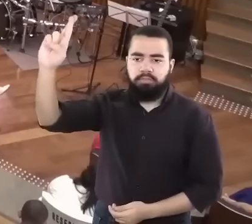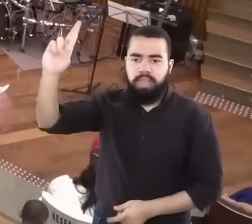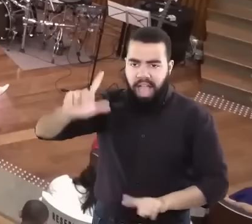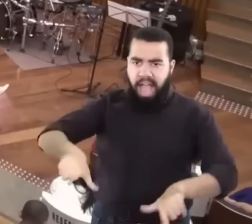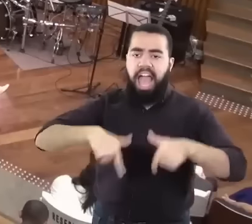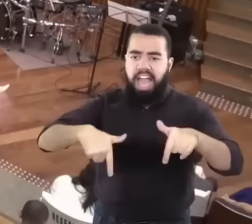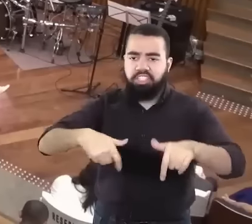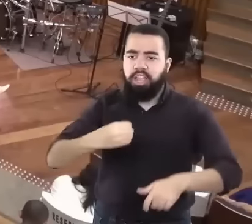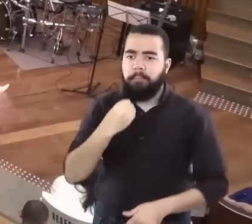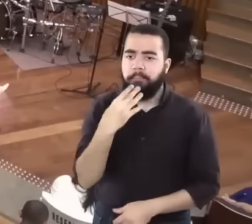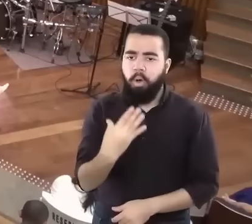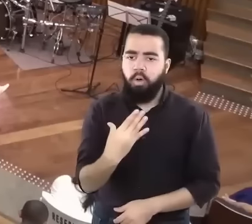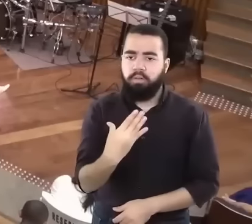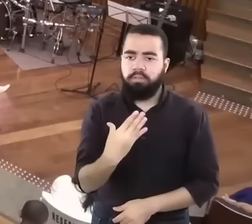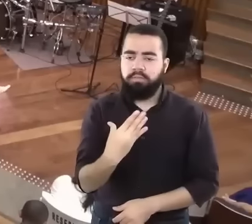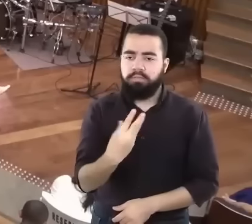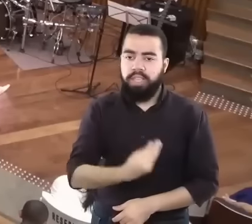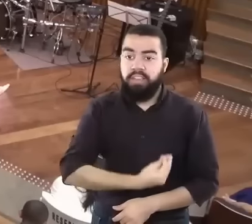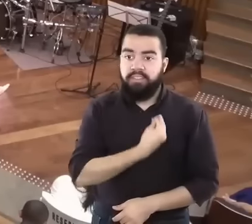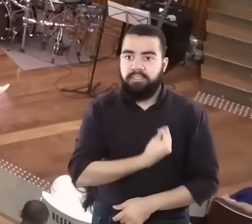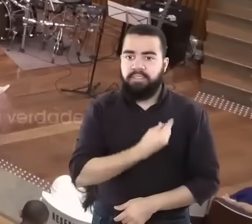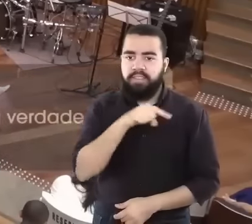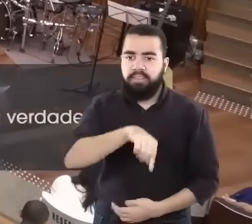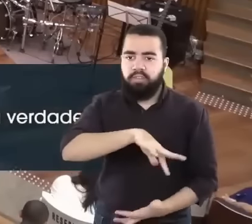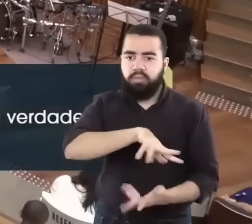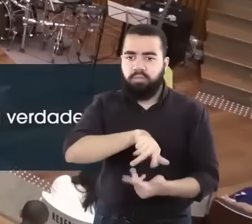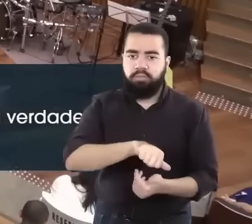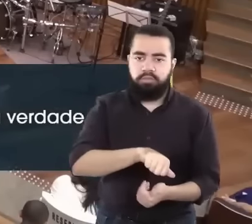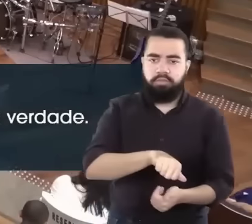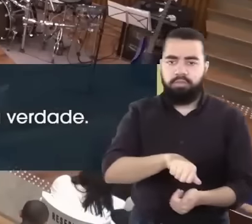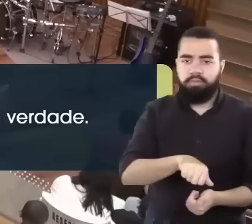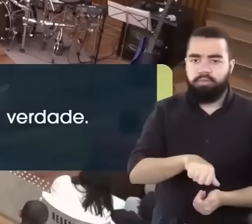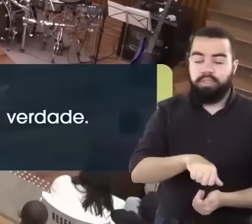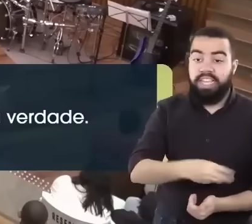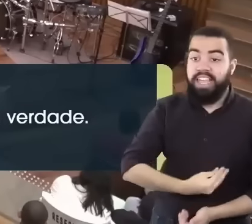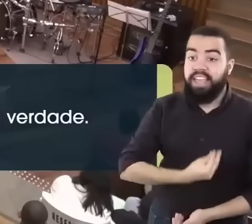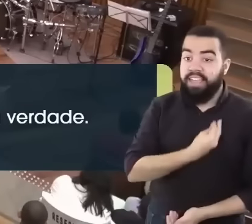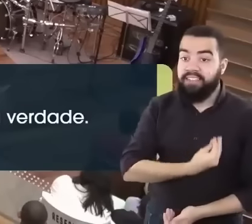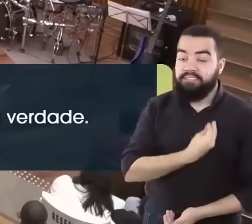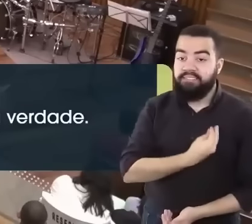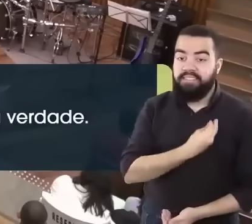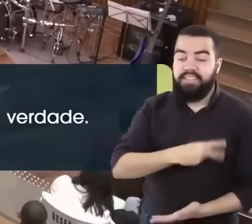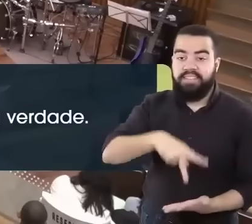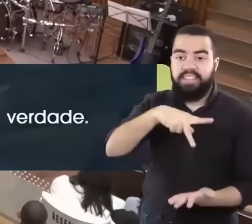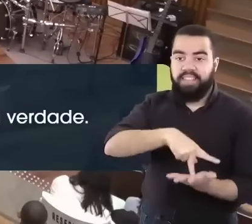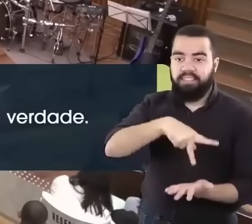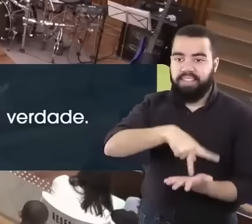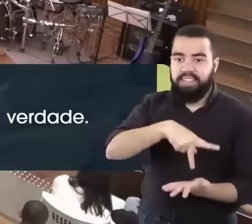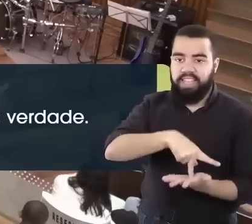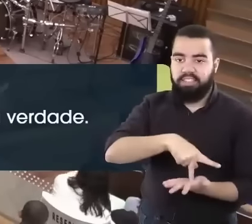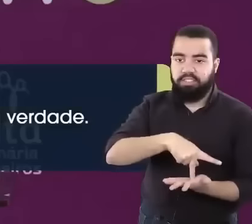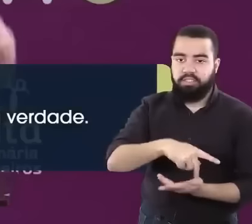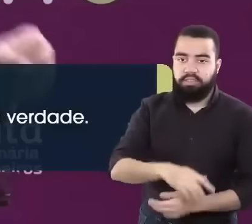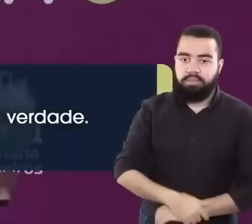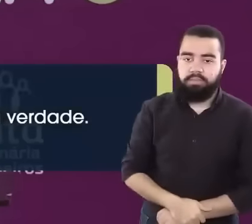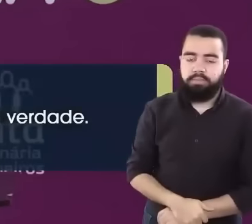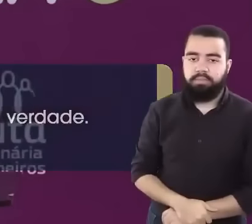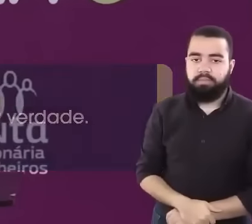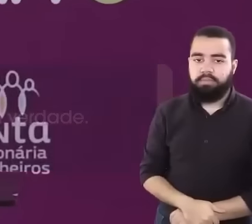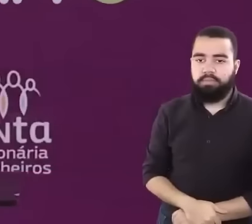o bem habita na Terra e alimenta-te da Verdade Então veja bem